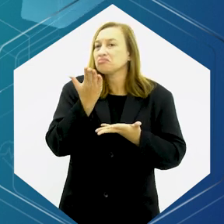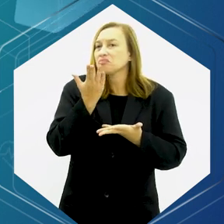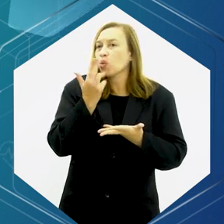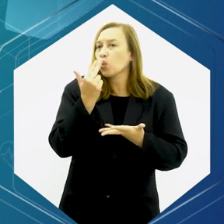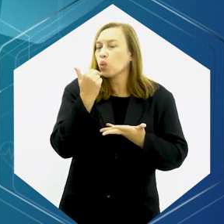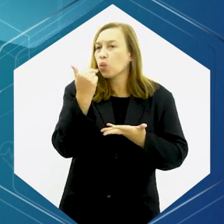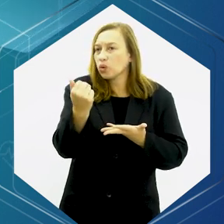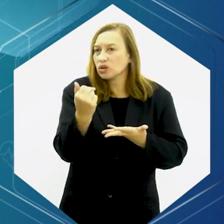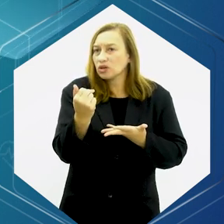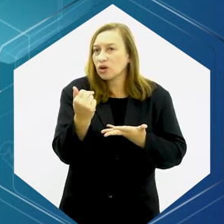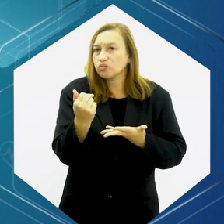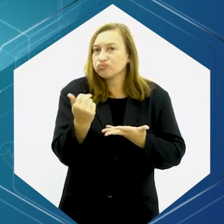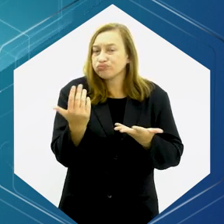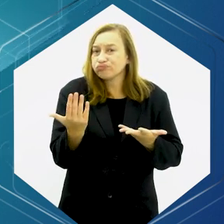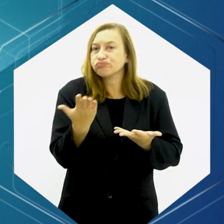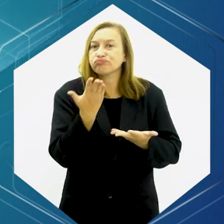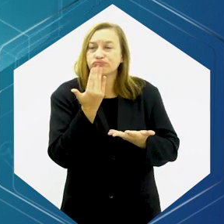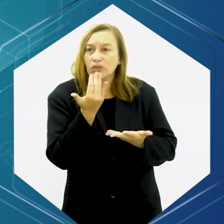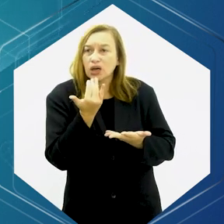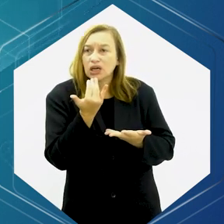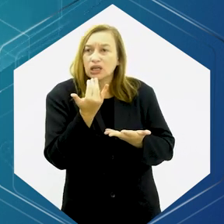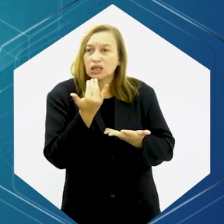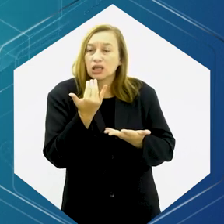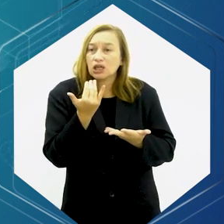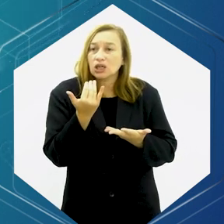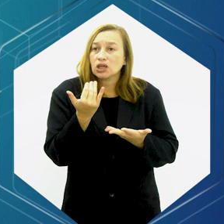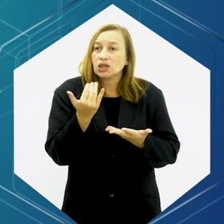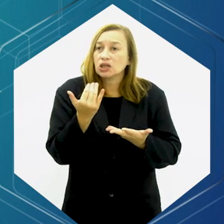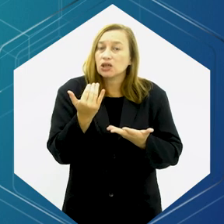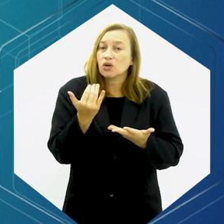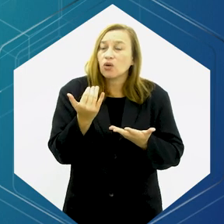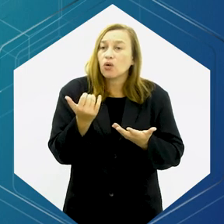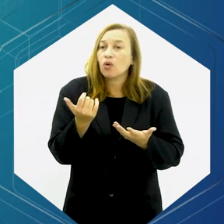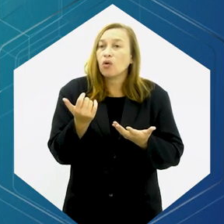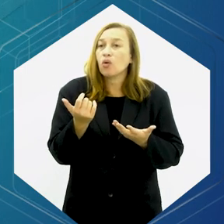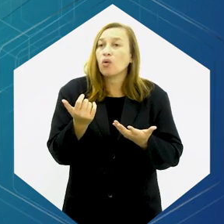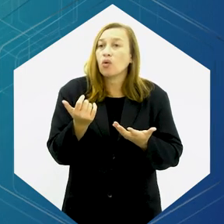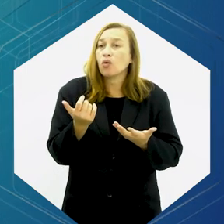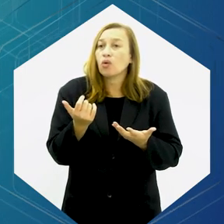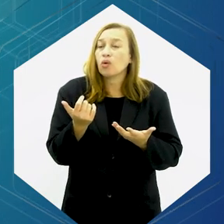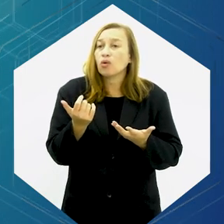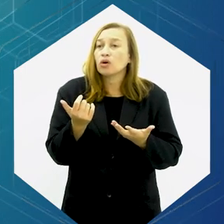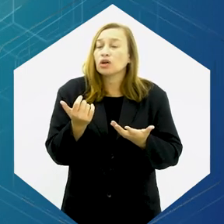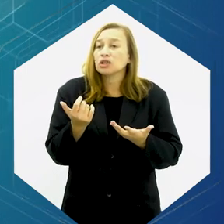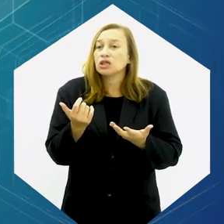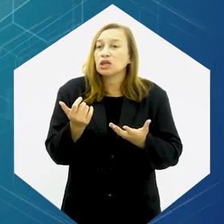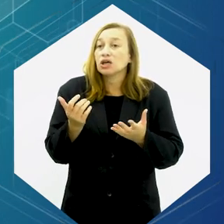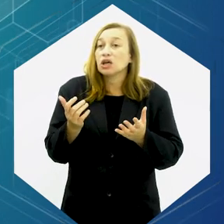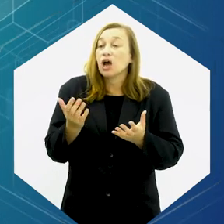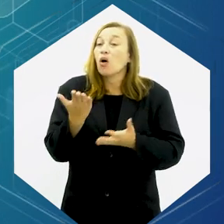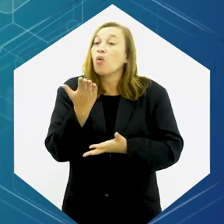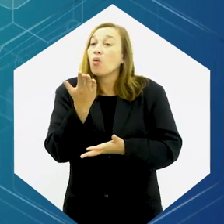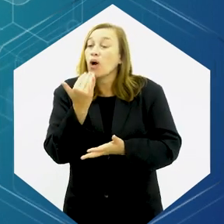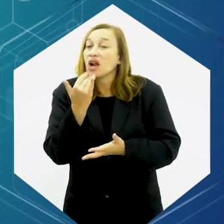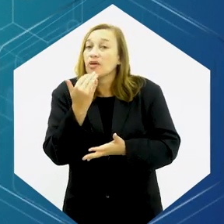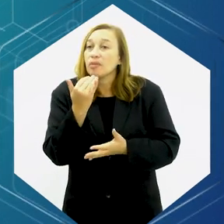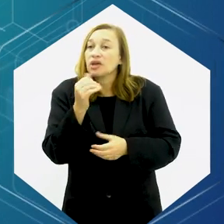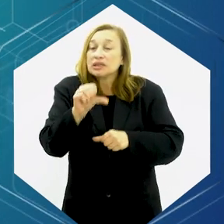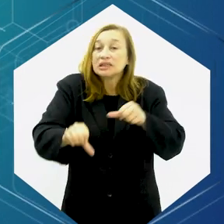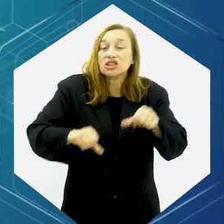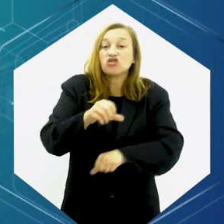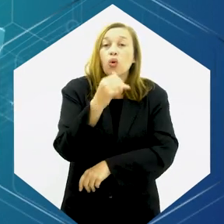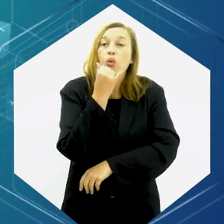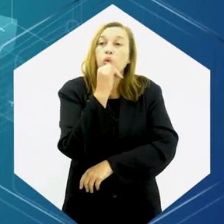nutricional dos alimentos e as e de onde provém aquilo que se trans os alimentos se